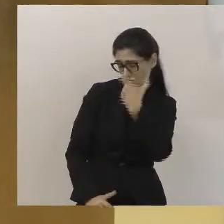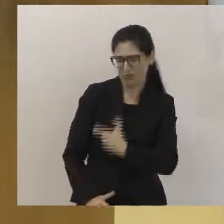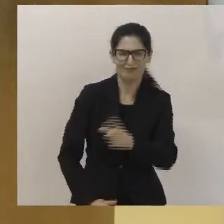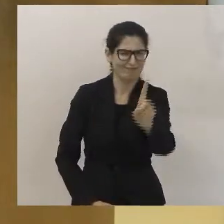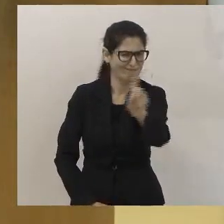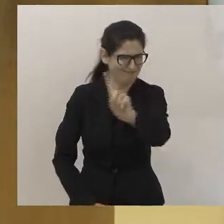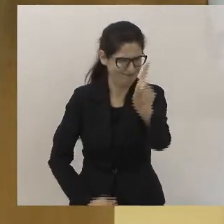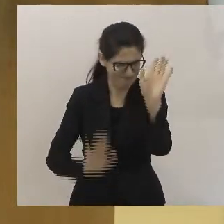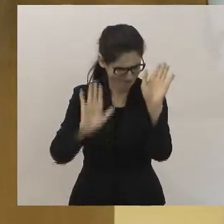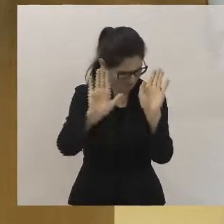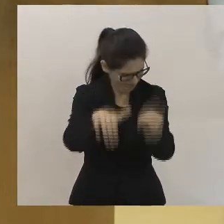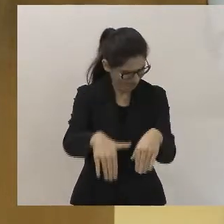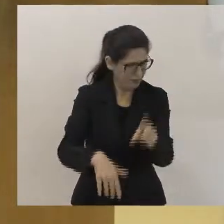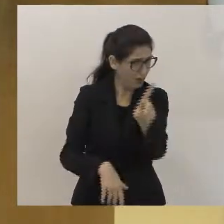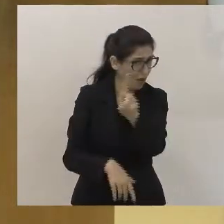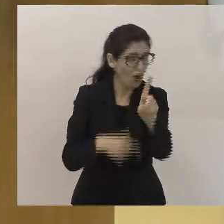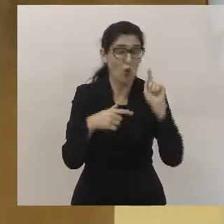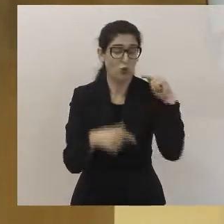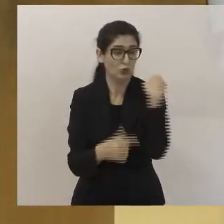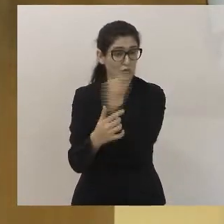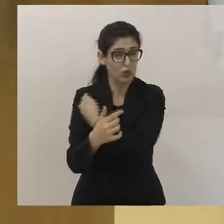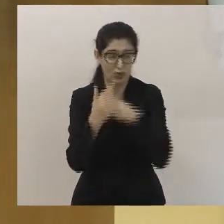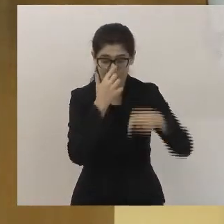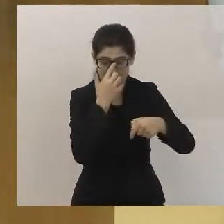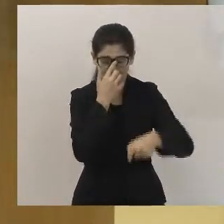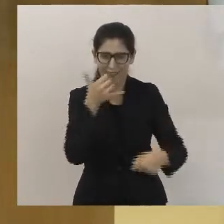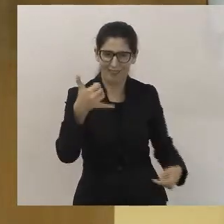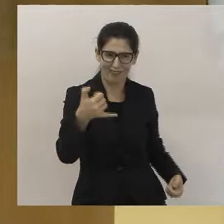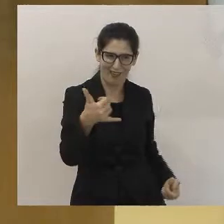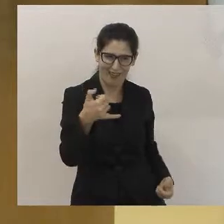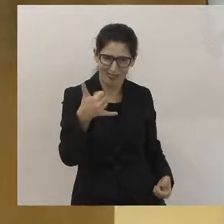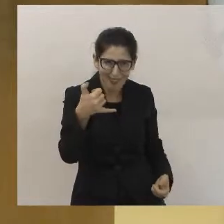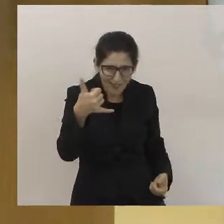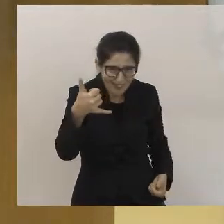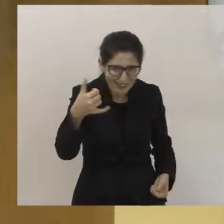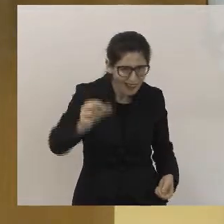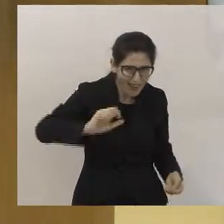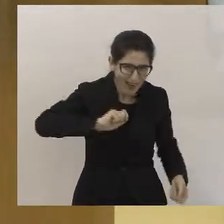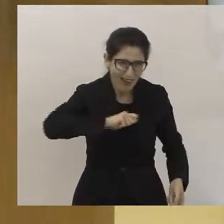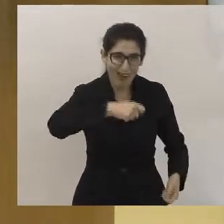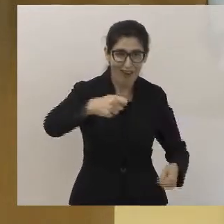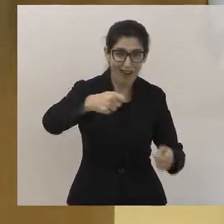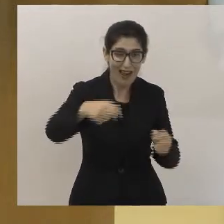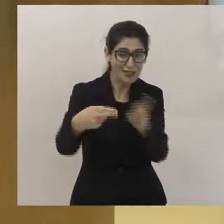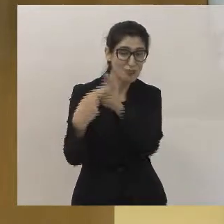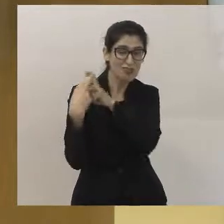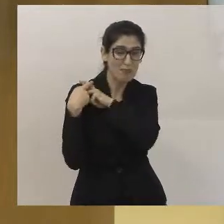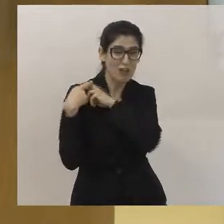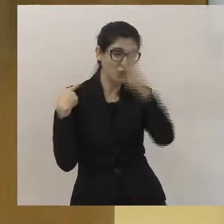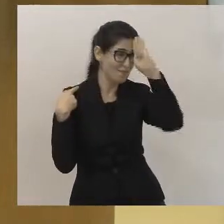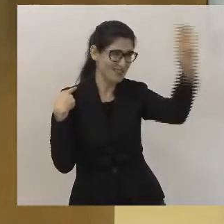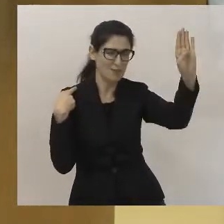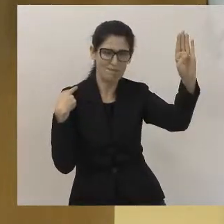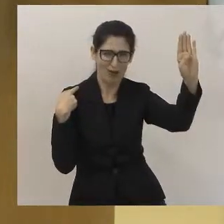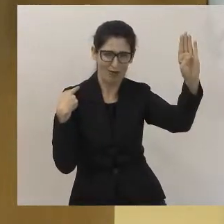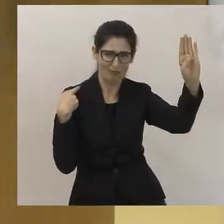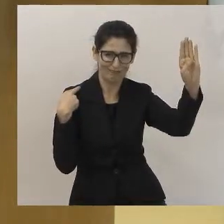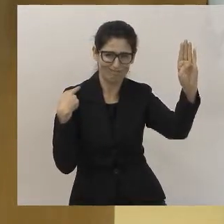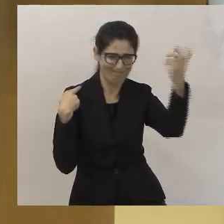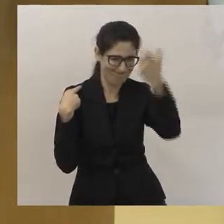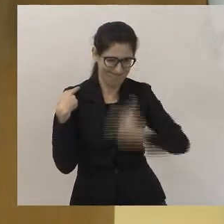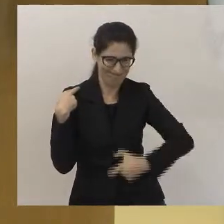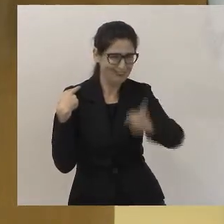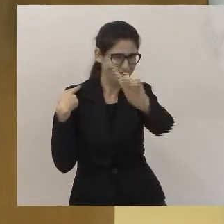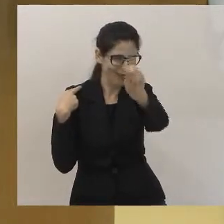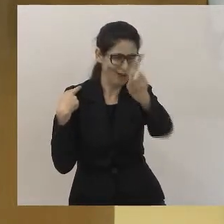isso nós aqui não temos a caneta na mão aqui ó entendeu ter caneta na mão quem